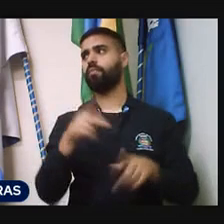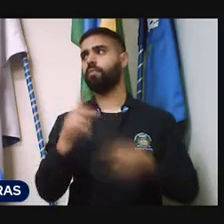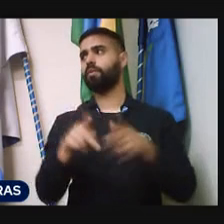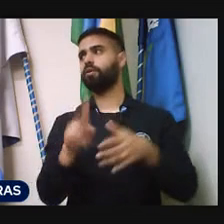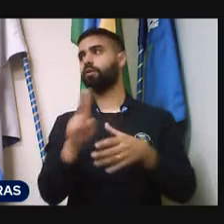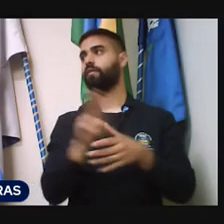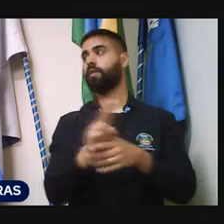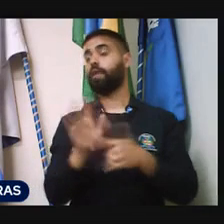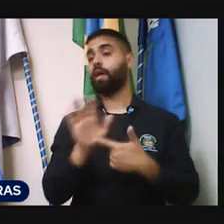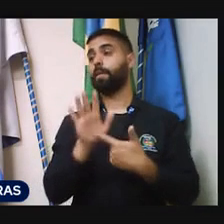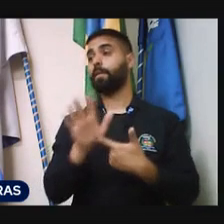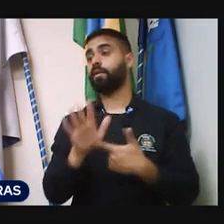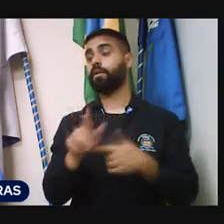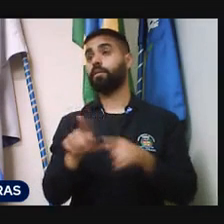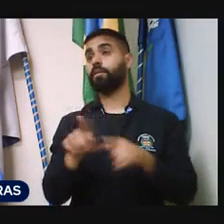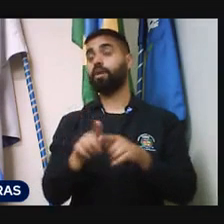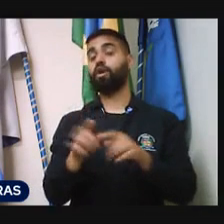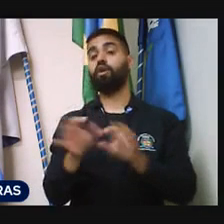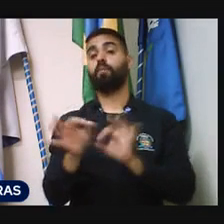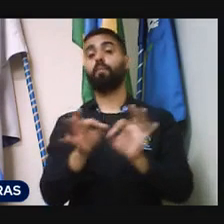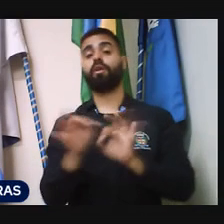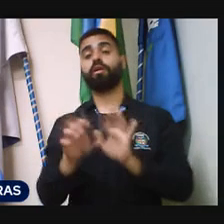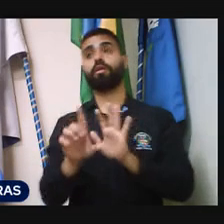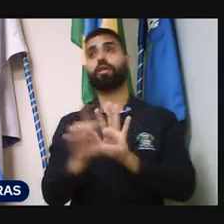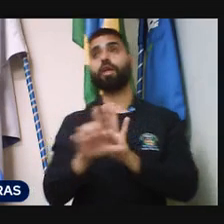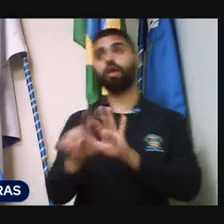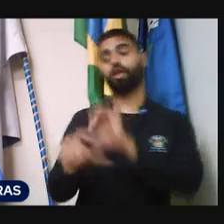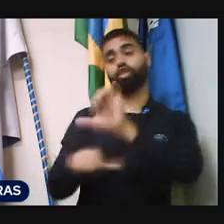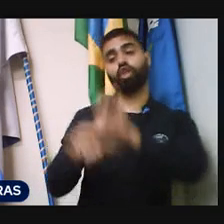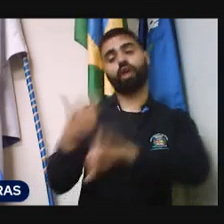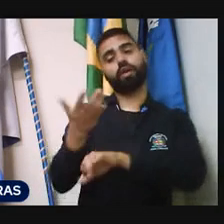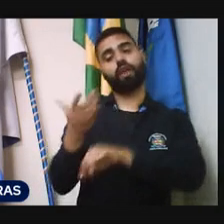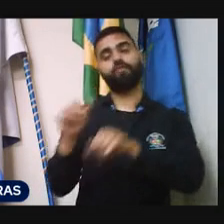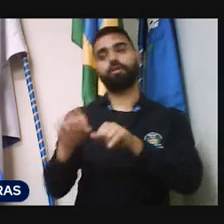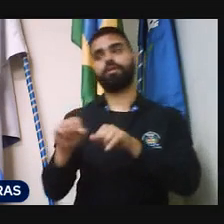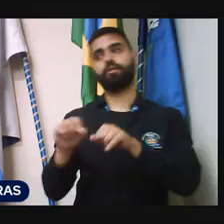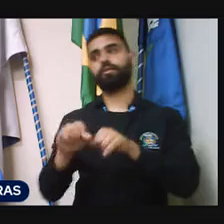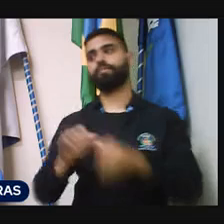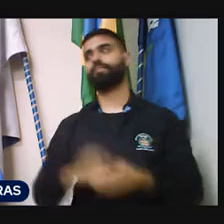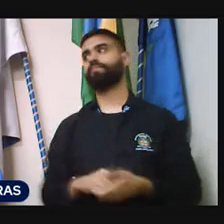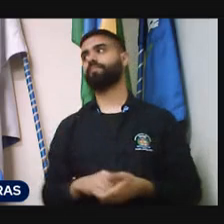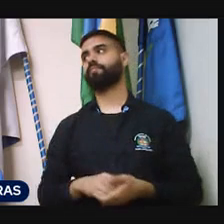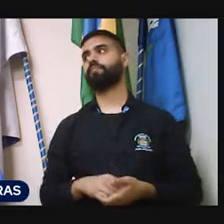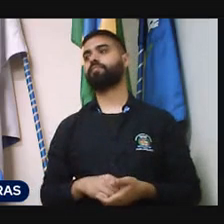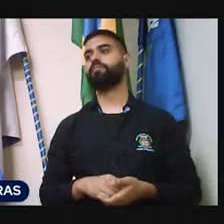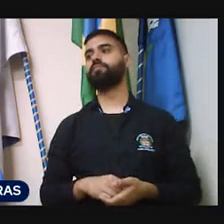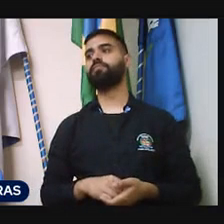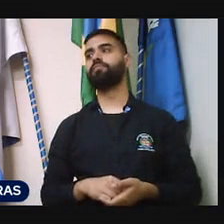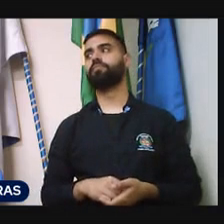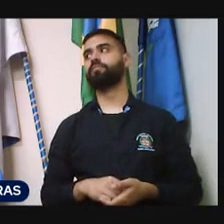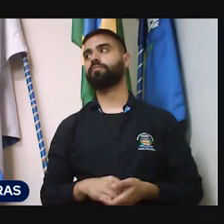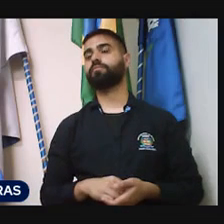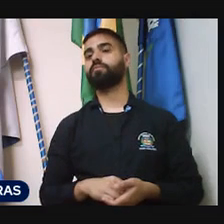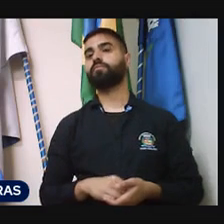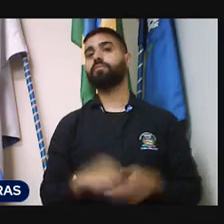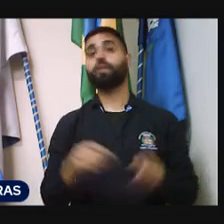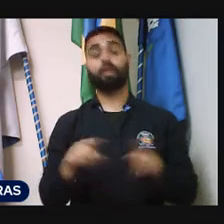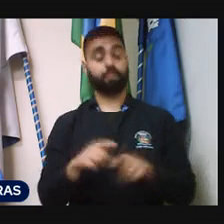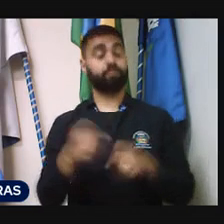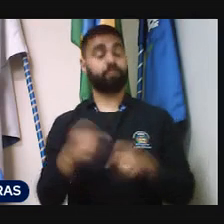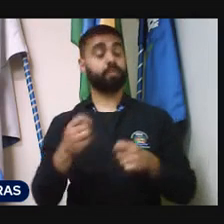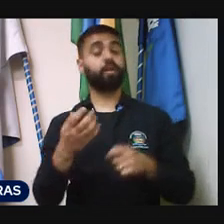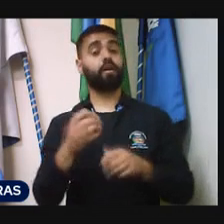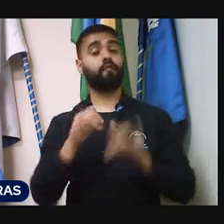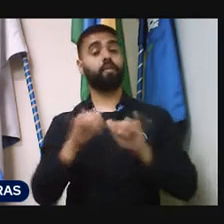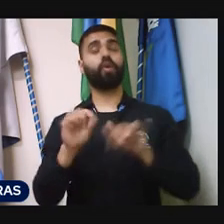valenciana apresentamos o anexo projeto de lei com alterações pretendidos Vale ressaltar a importância da implantação da